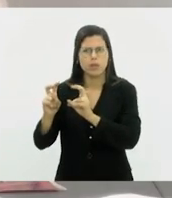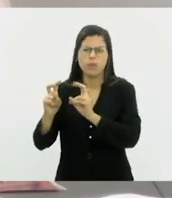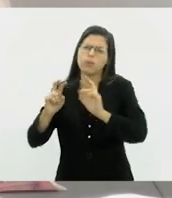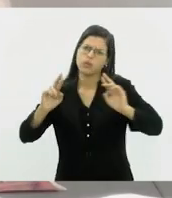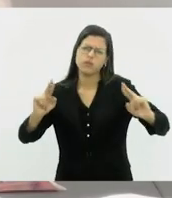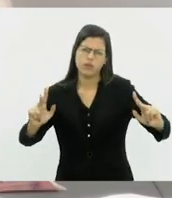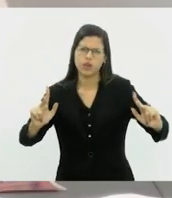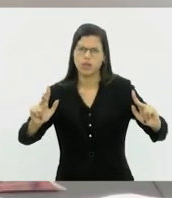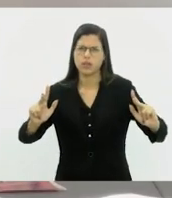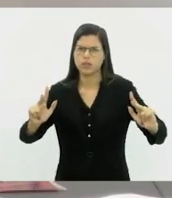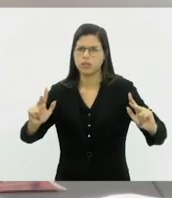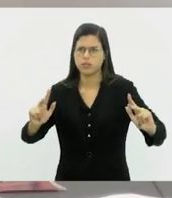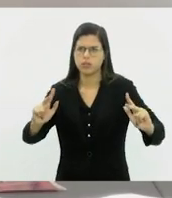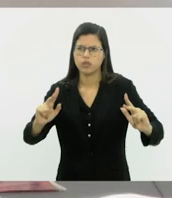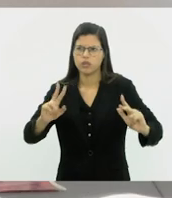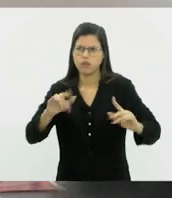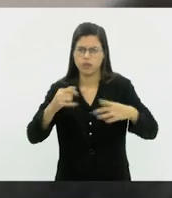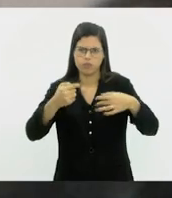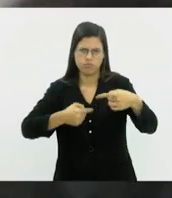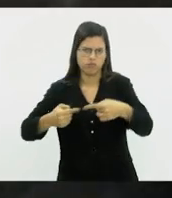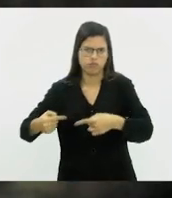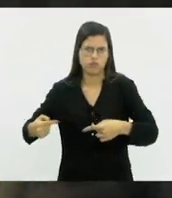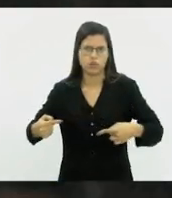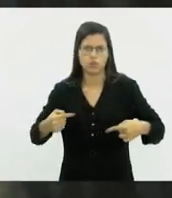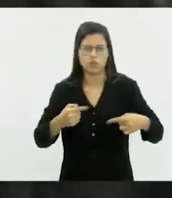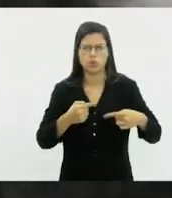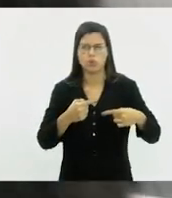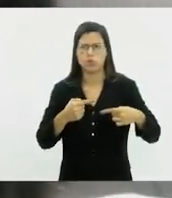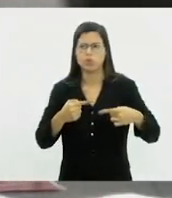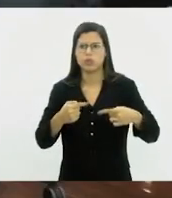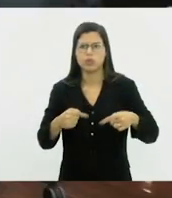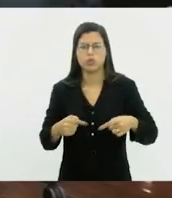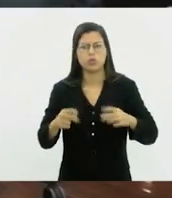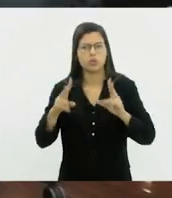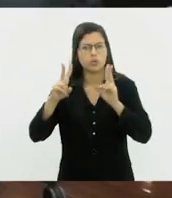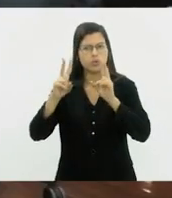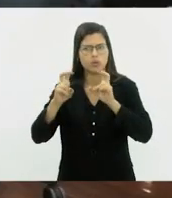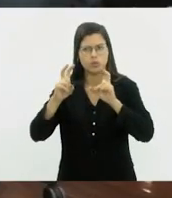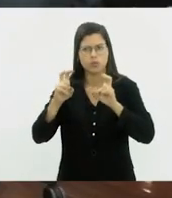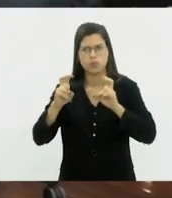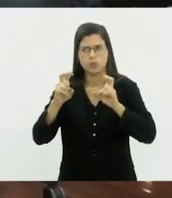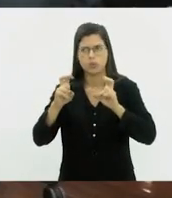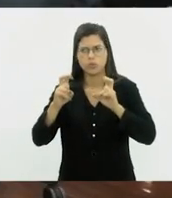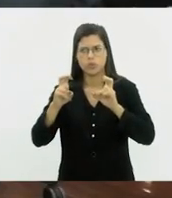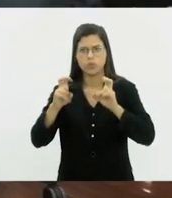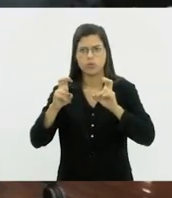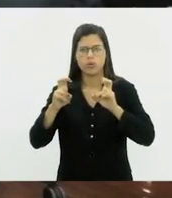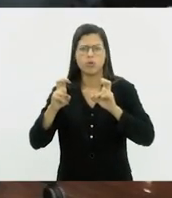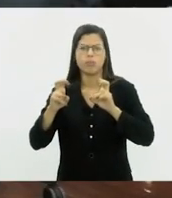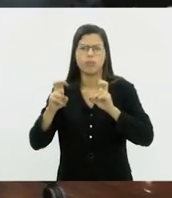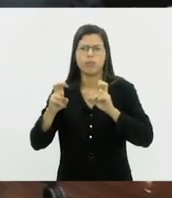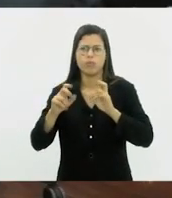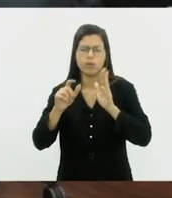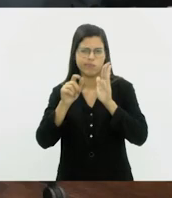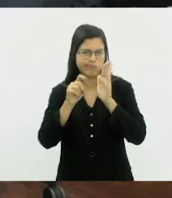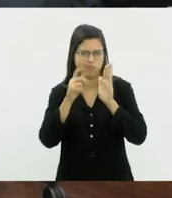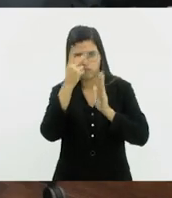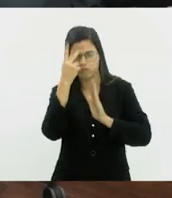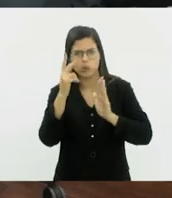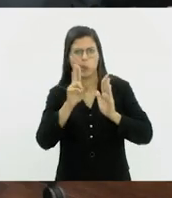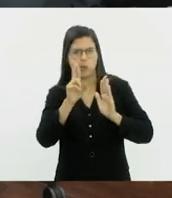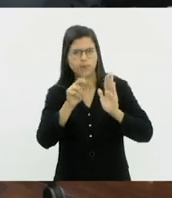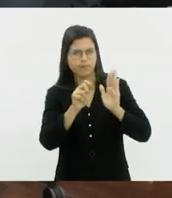diferentes então este vai discutir realmente a questão da do dos usuários de como eles são tratados